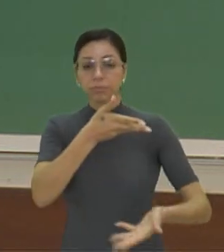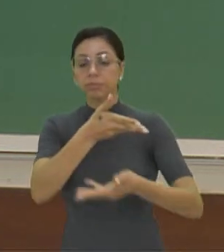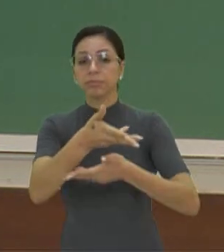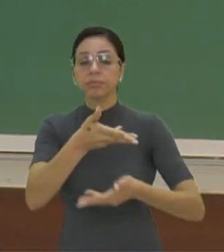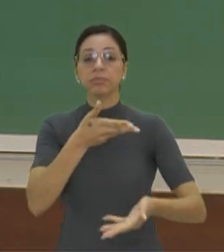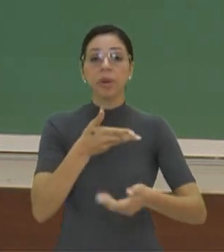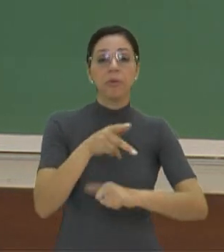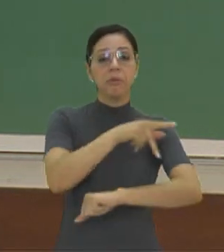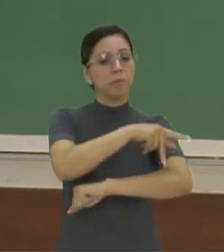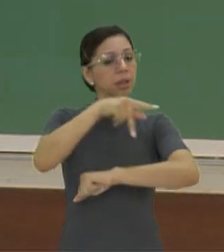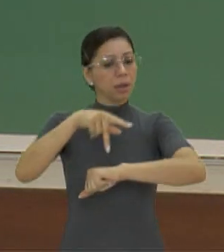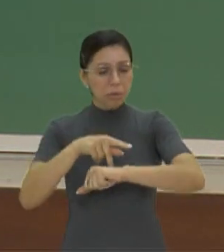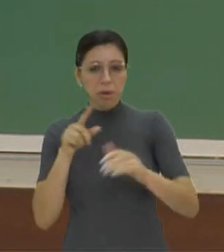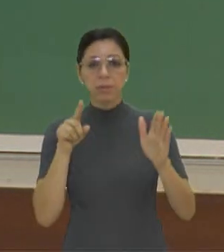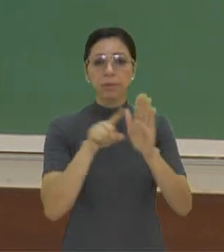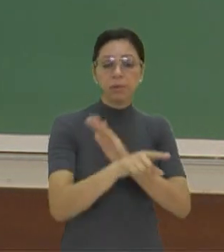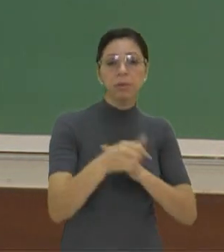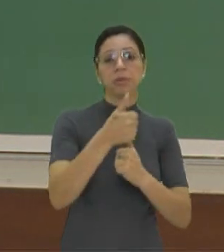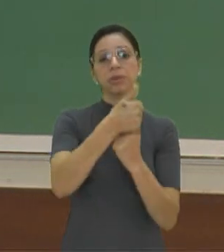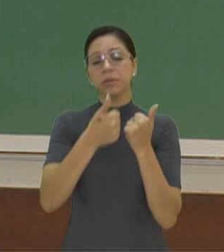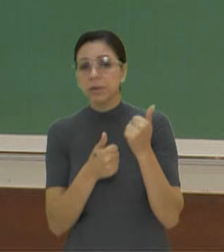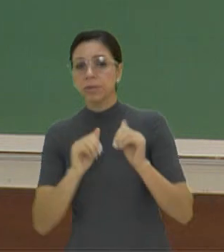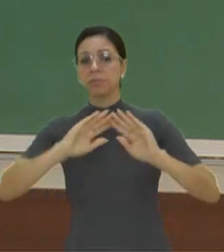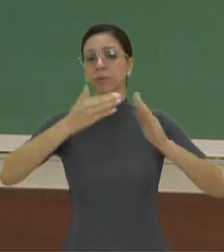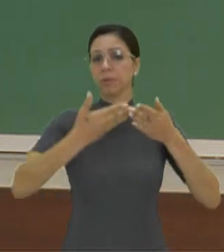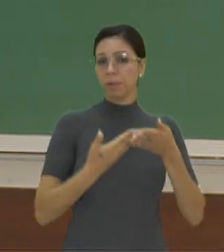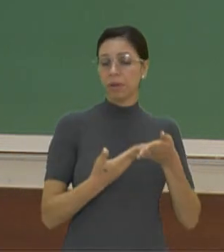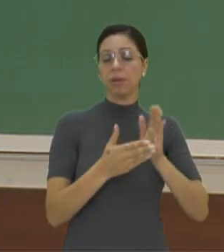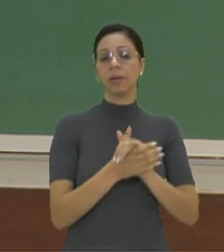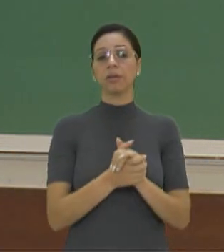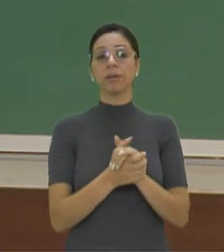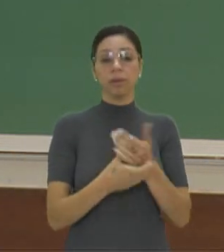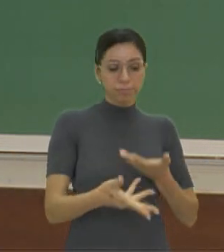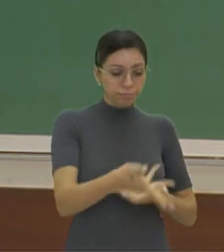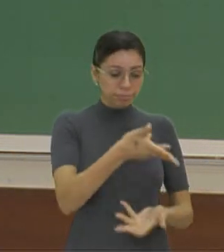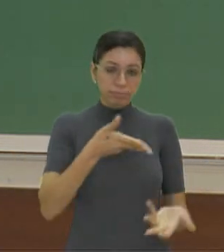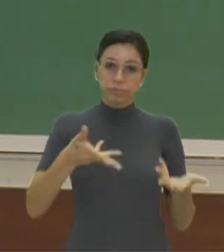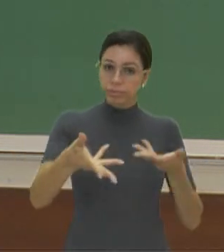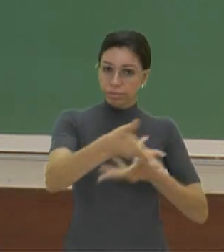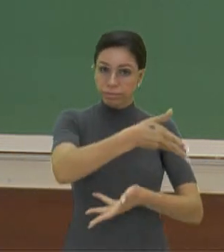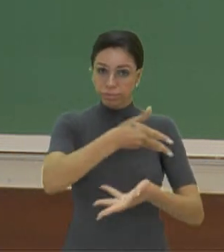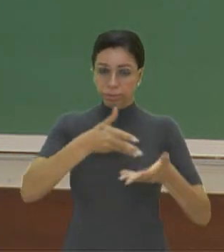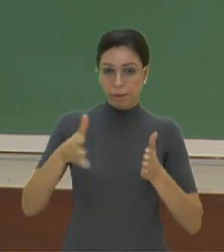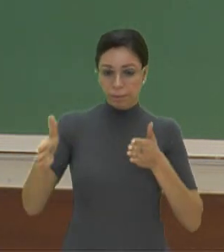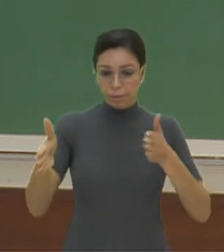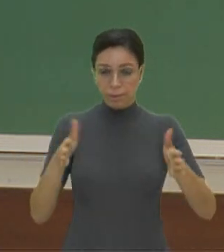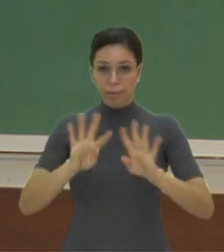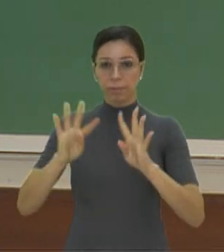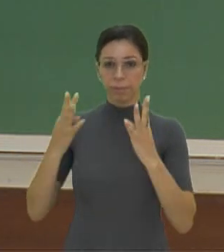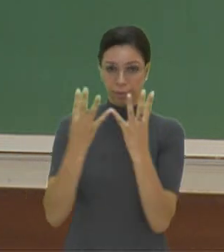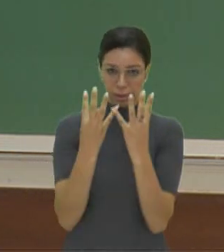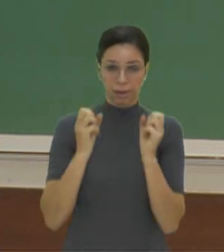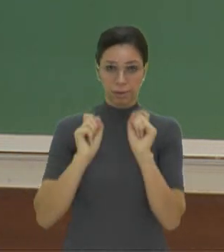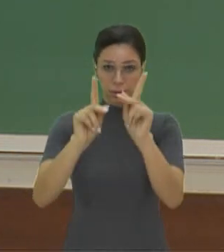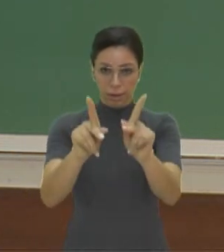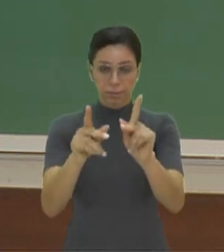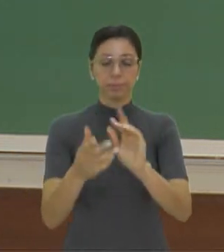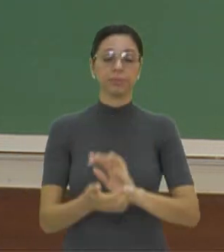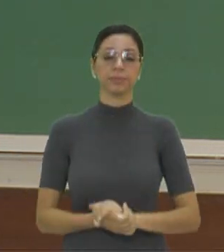conversa com a equipe pedagógica, conversa com a direção da sua escola, que vai auxiliar vocês nesse período que nós estamos vivendo agora,